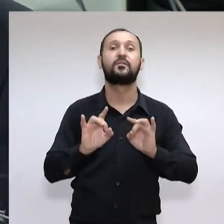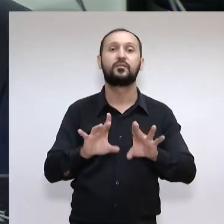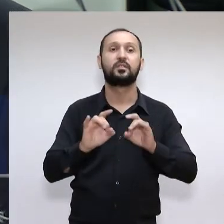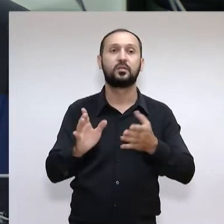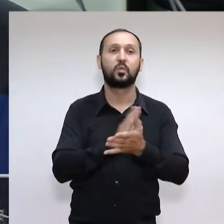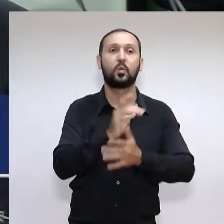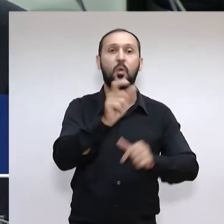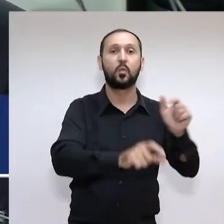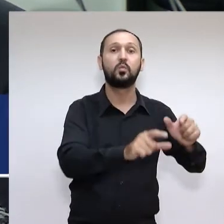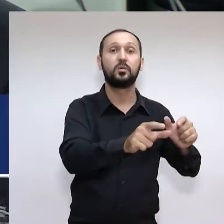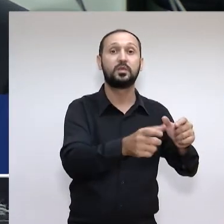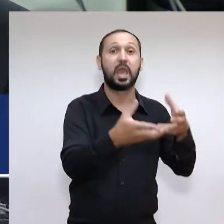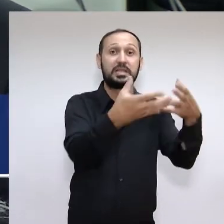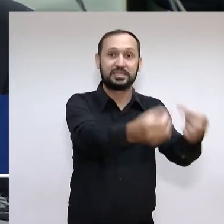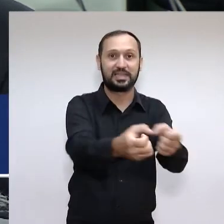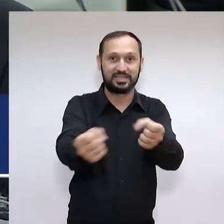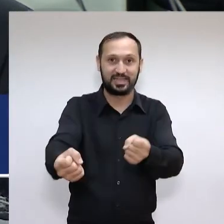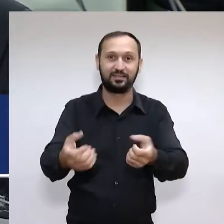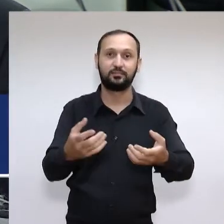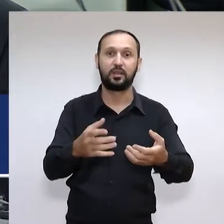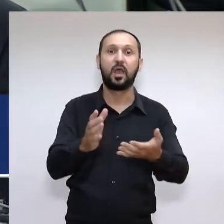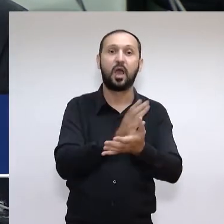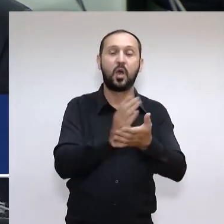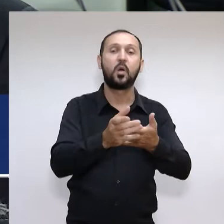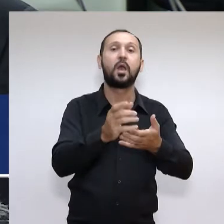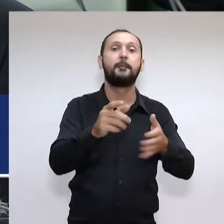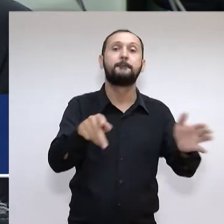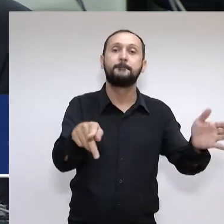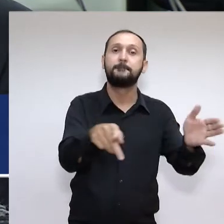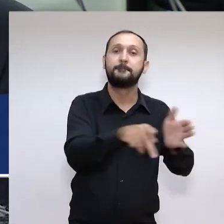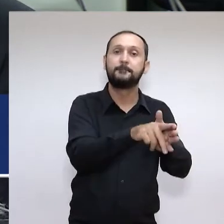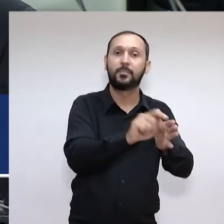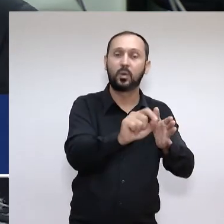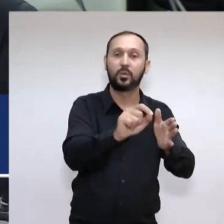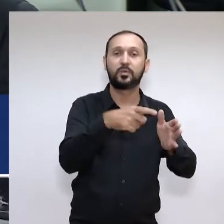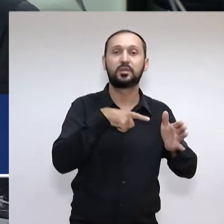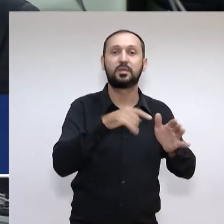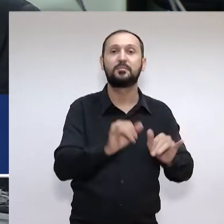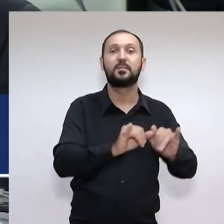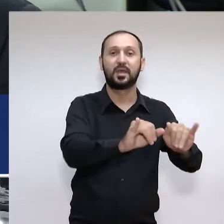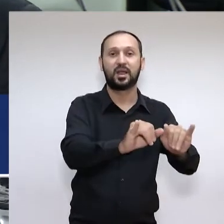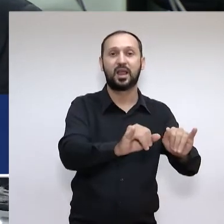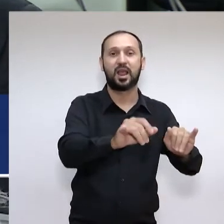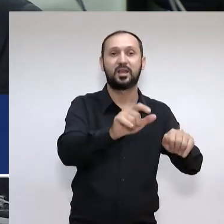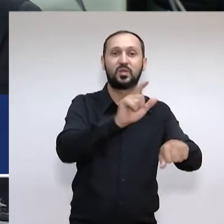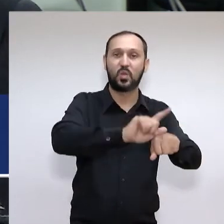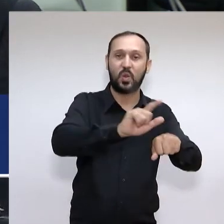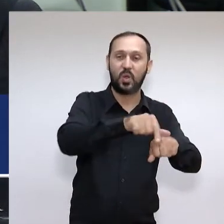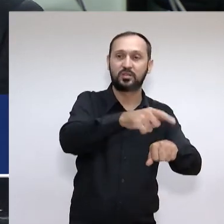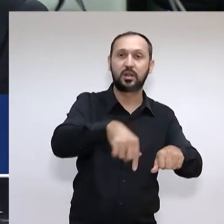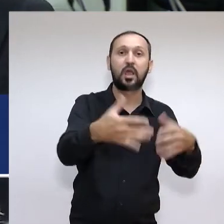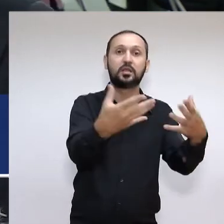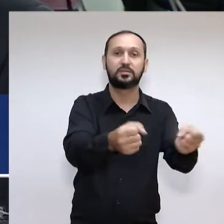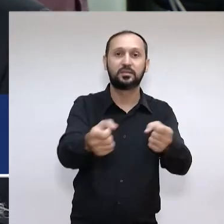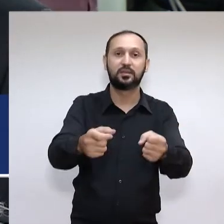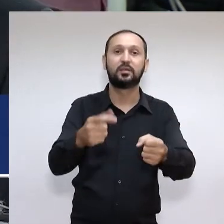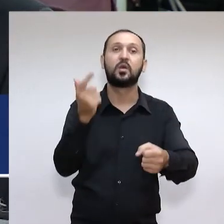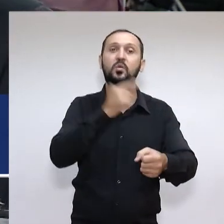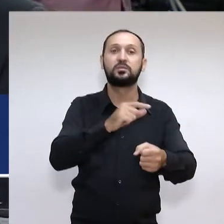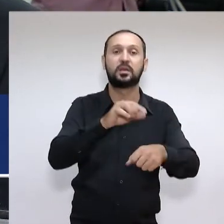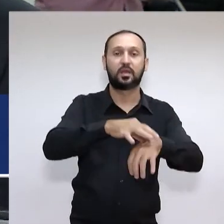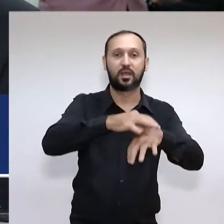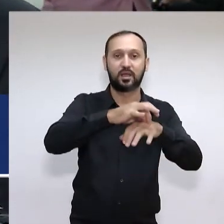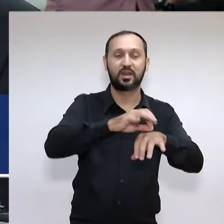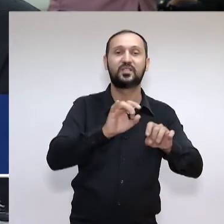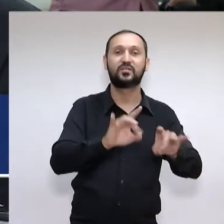eram comerciantes ali do município mesmo, da cidade, que estavam comercializando mais barato essa carne, que além de ser roubada,